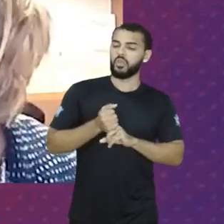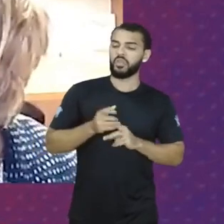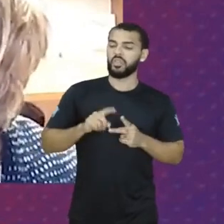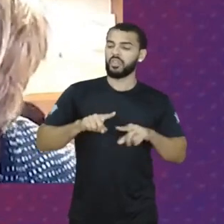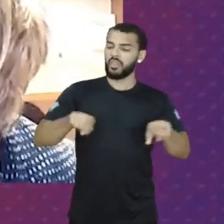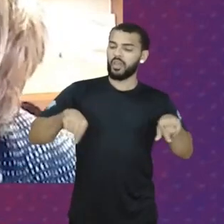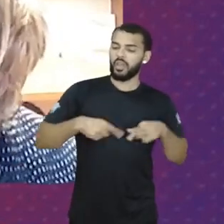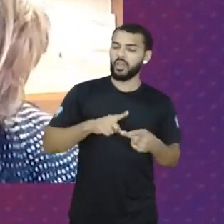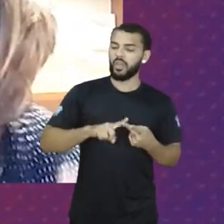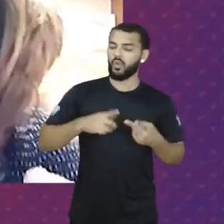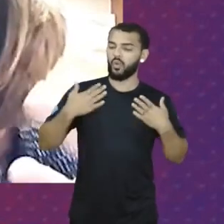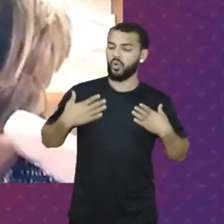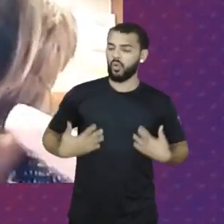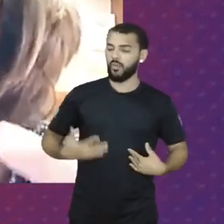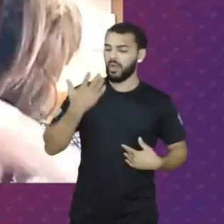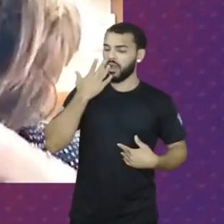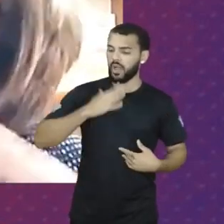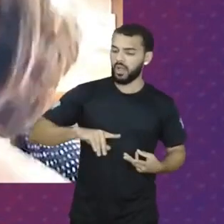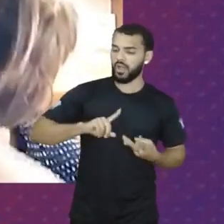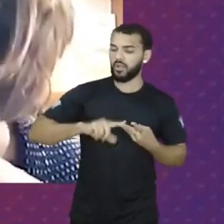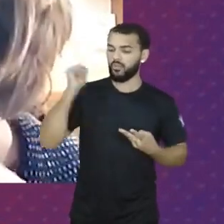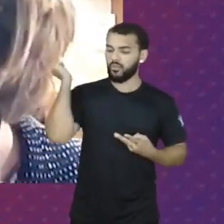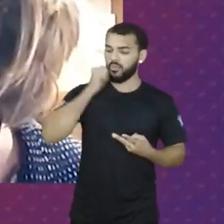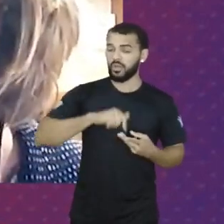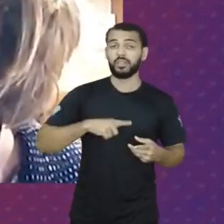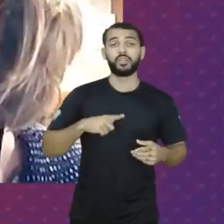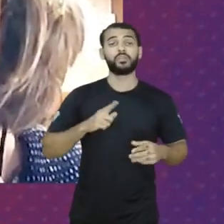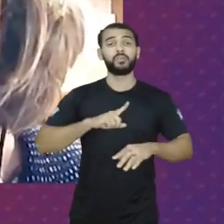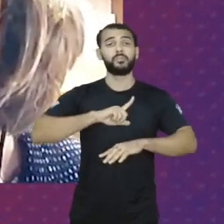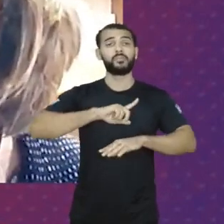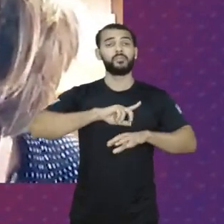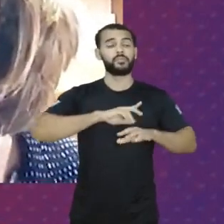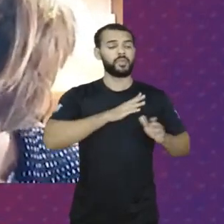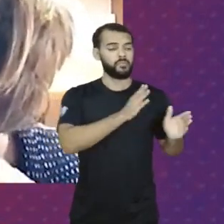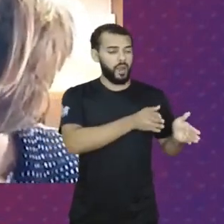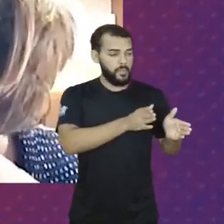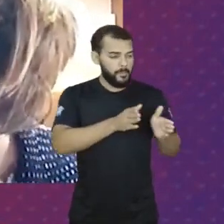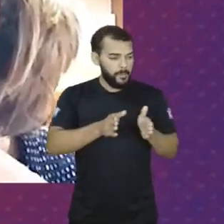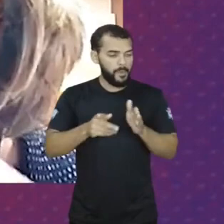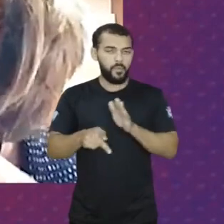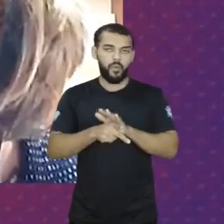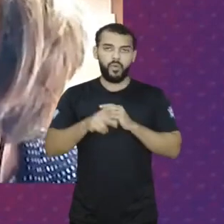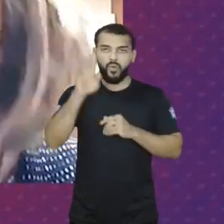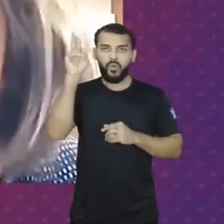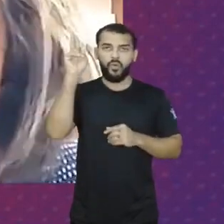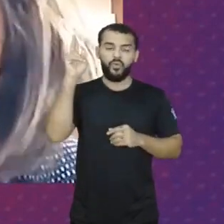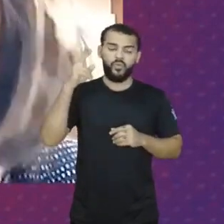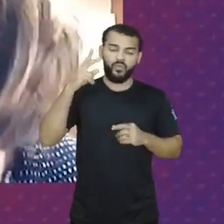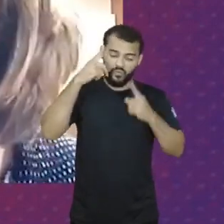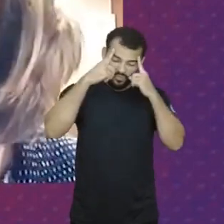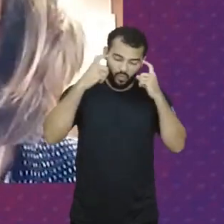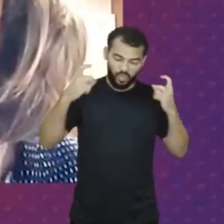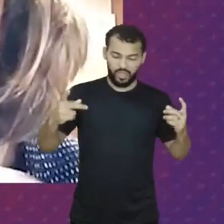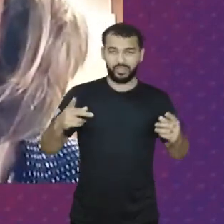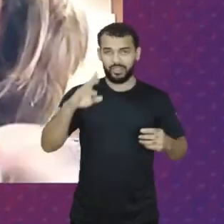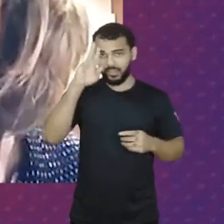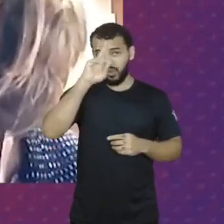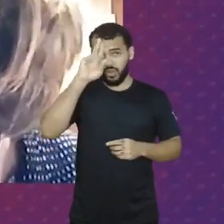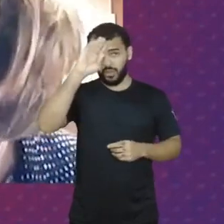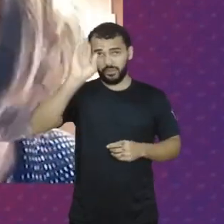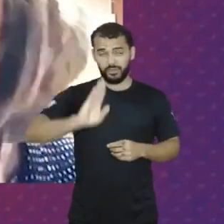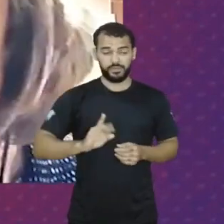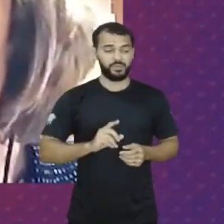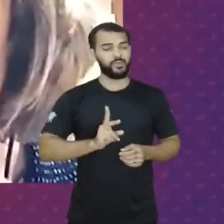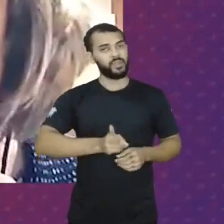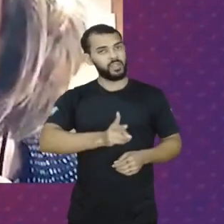das trabalhadoras. Em todos os momentos violentos da história brasileira, a violência sempre a ela foi acrescida